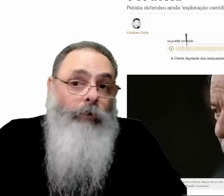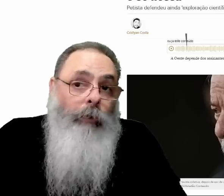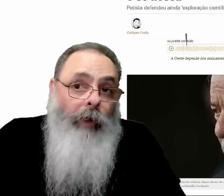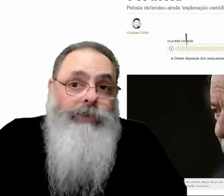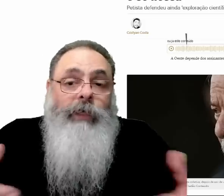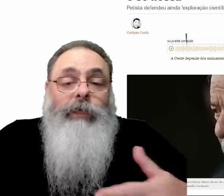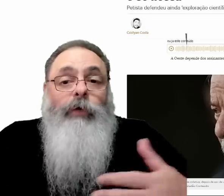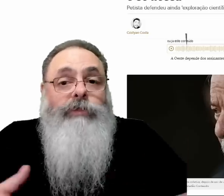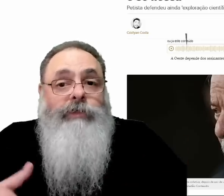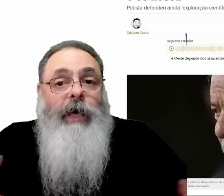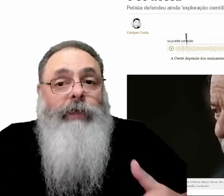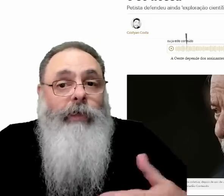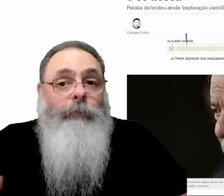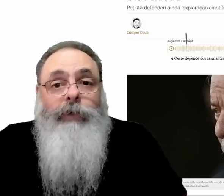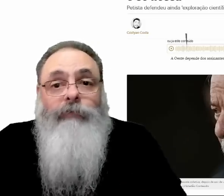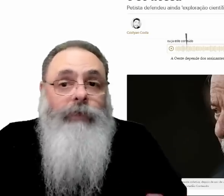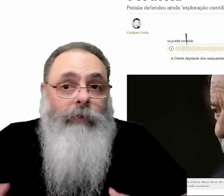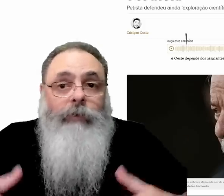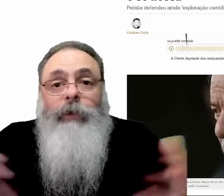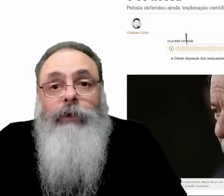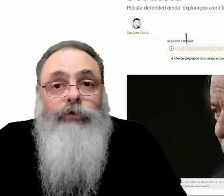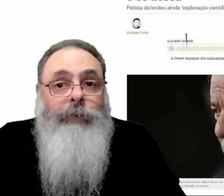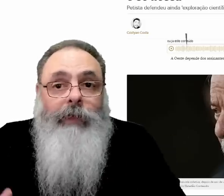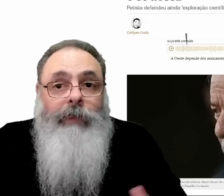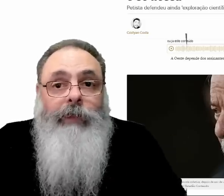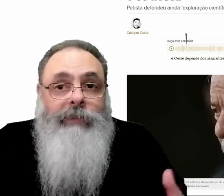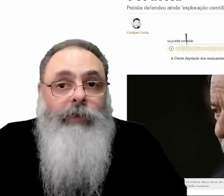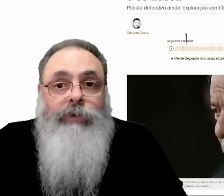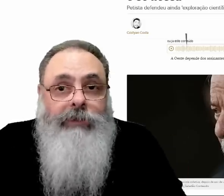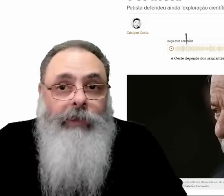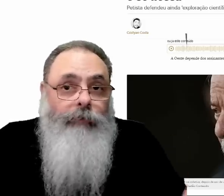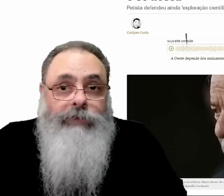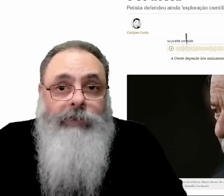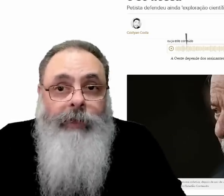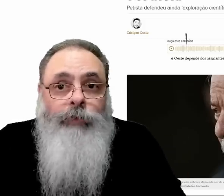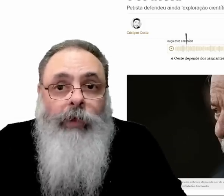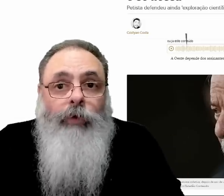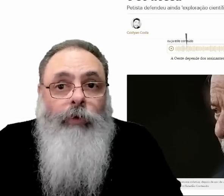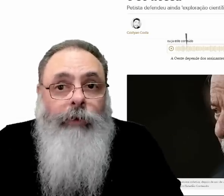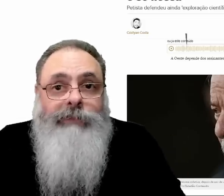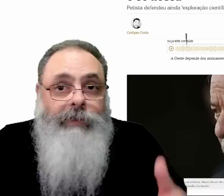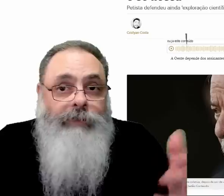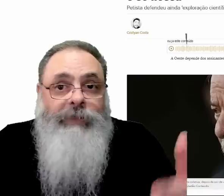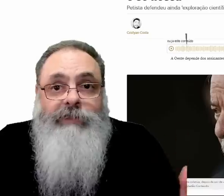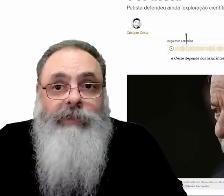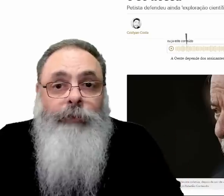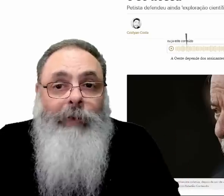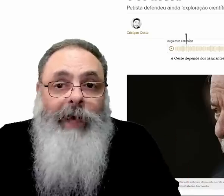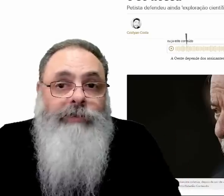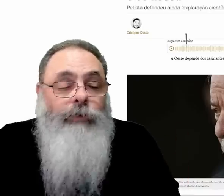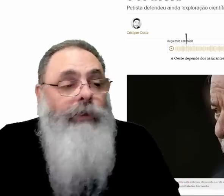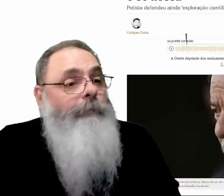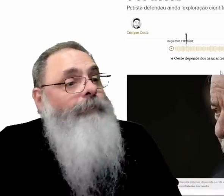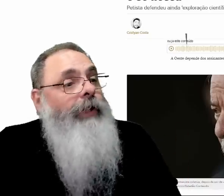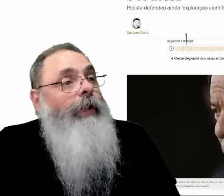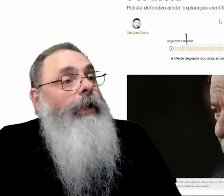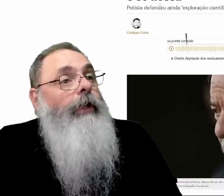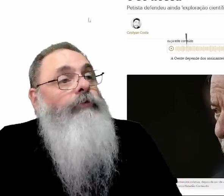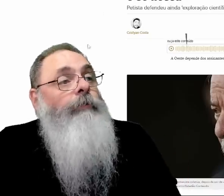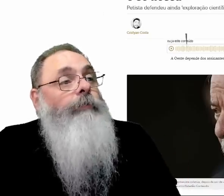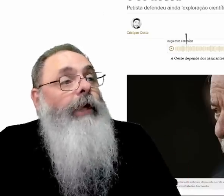também não não pode tem que negociar aqui pô não é final soberania se negocia foi você mesmo que colocou essa Esse princípio básico né